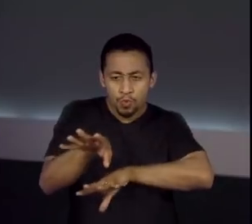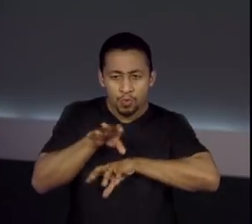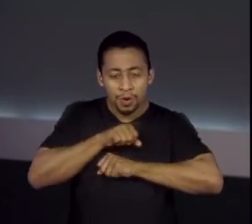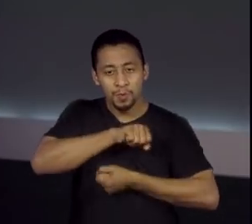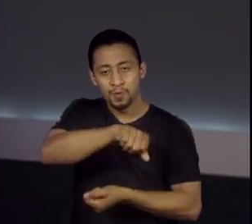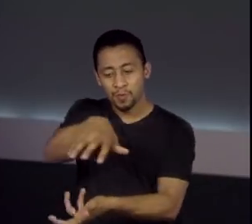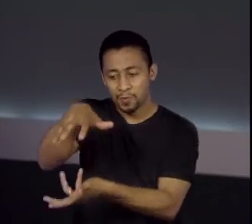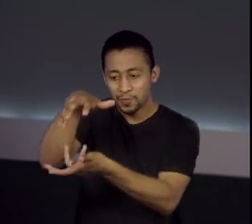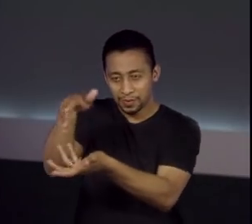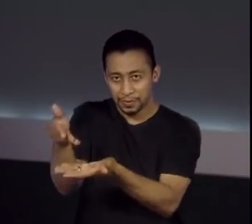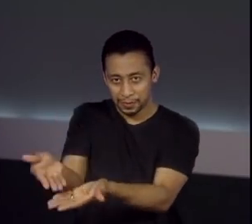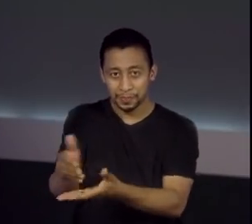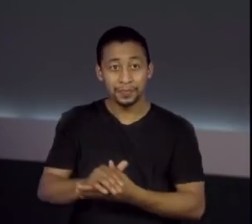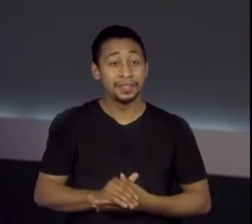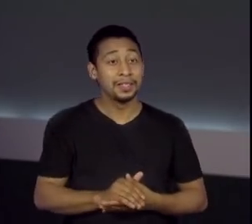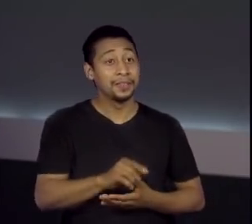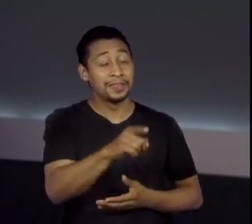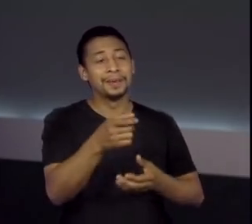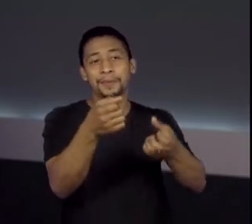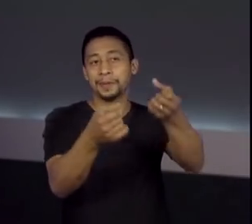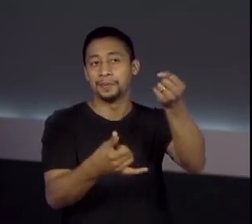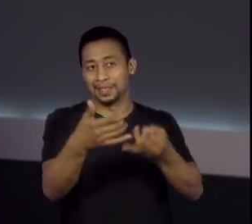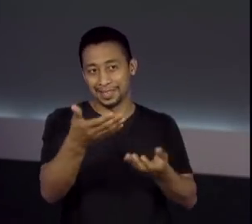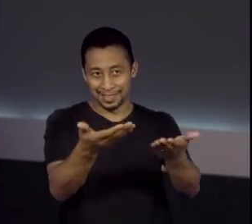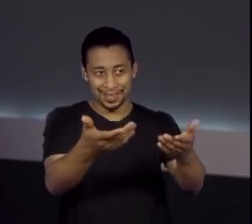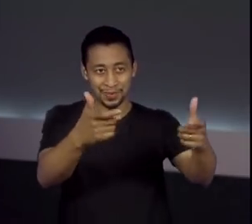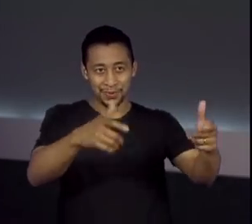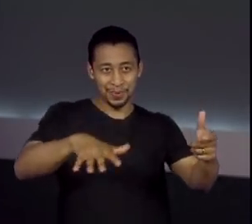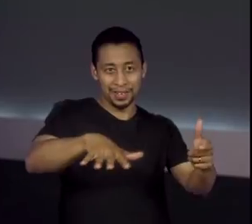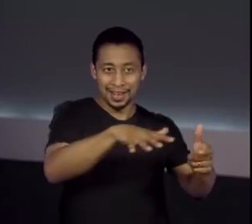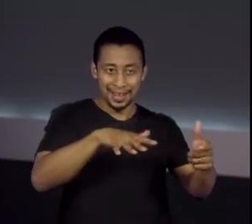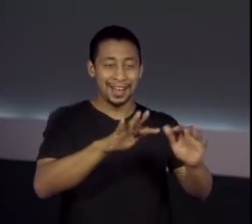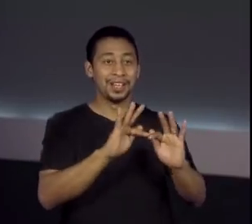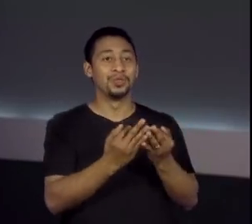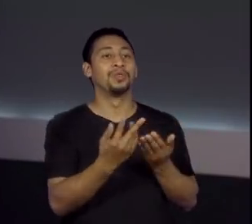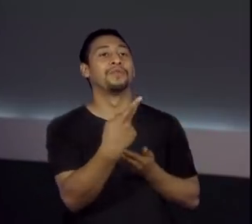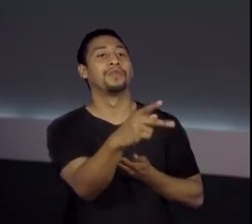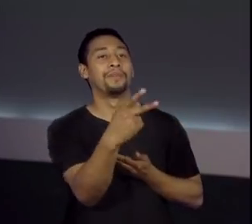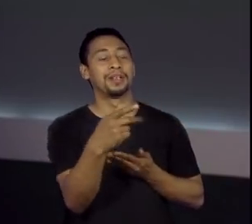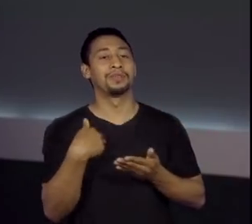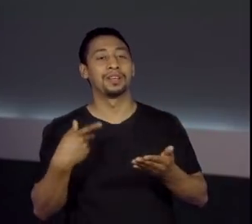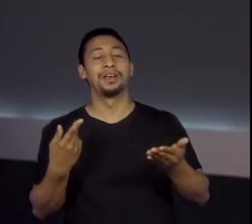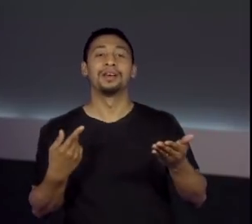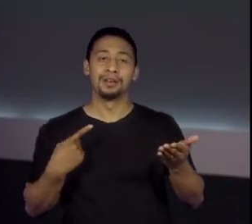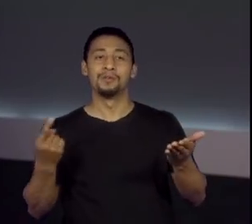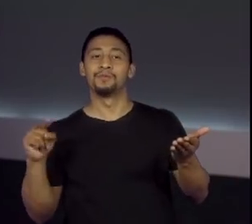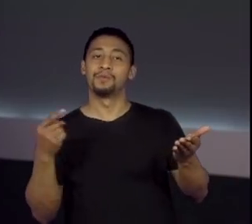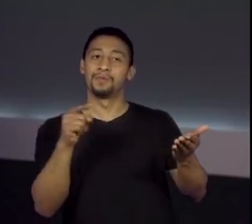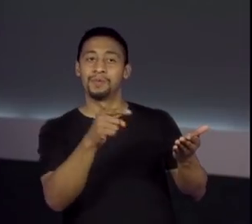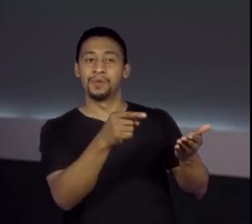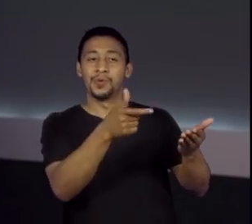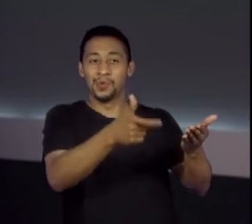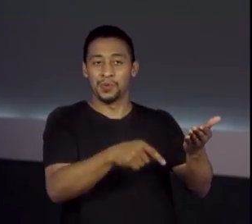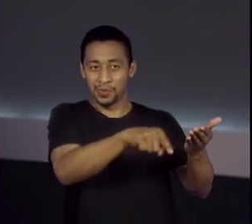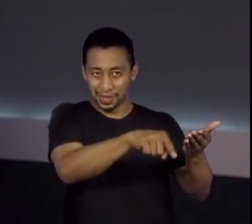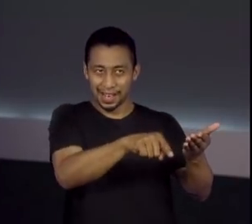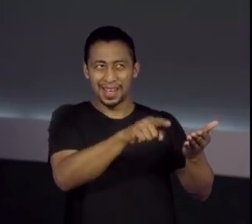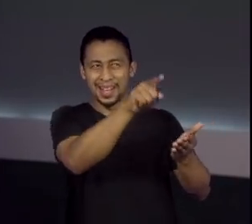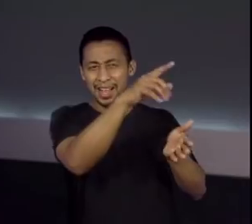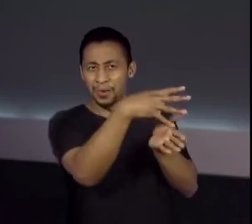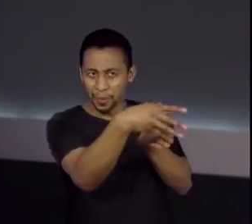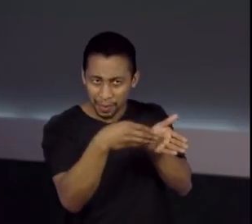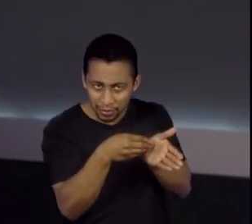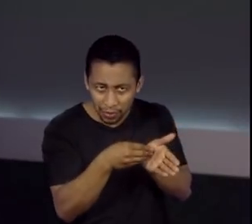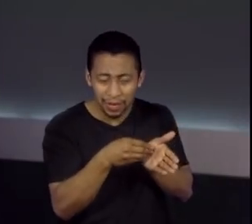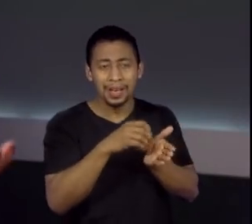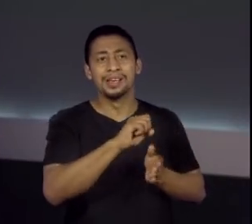Você me disse que vai à aldeia onde estão seus parentes, se eu não me engano é na região de São Gabriel da Cachoeira, no Amazonas, né? Queria